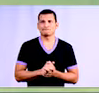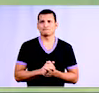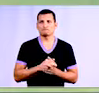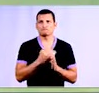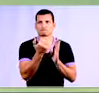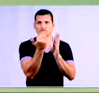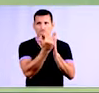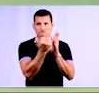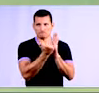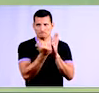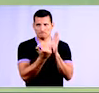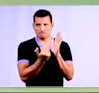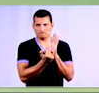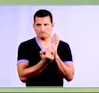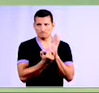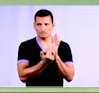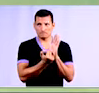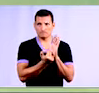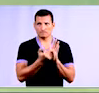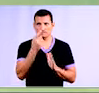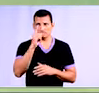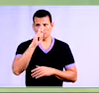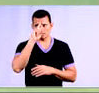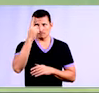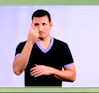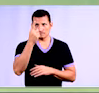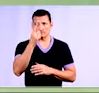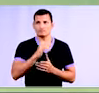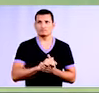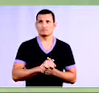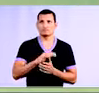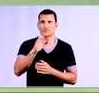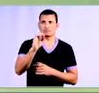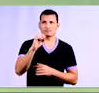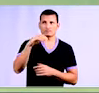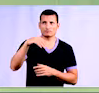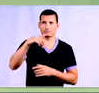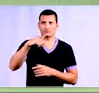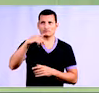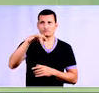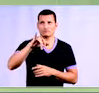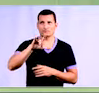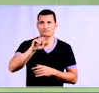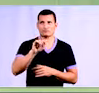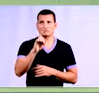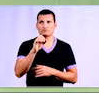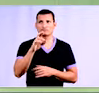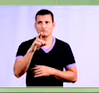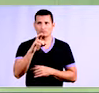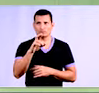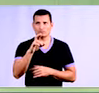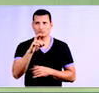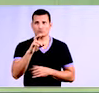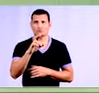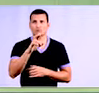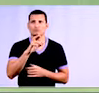é criado, o compilador referencia os endereços de memória. Olha aqui.